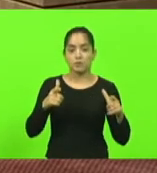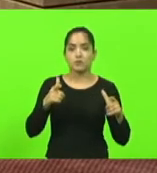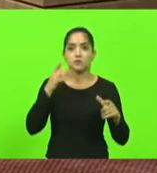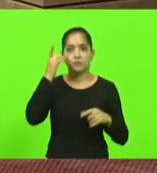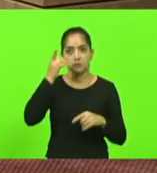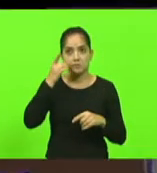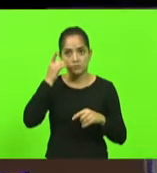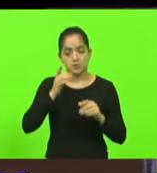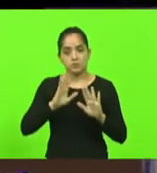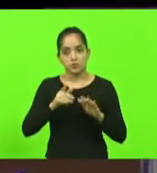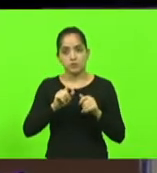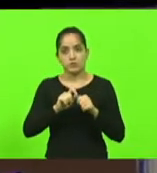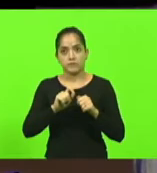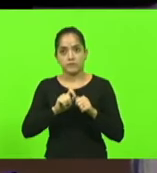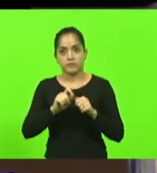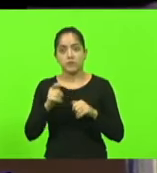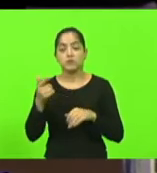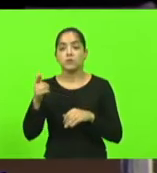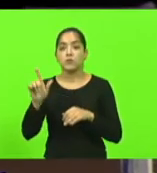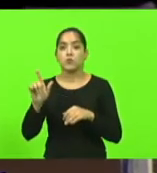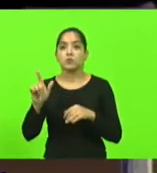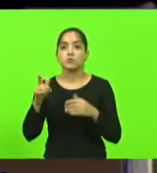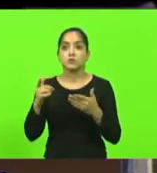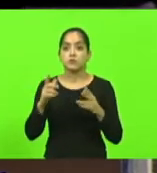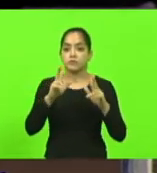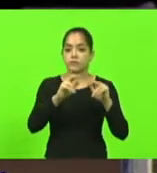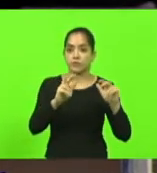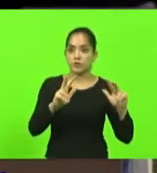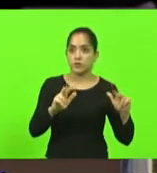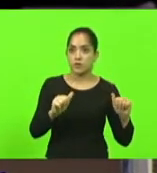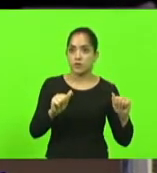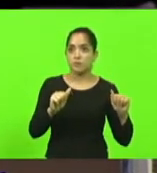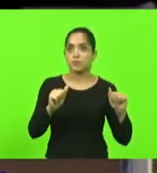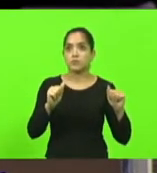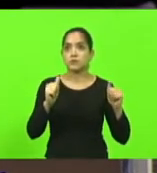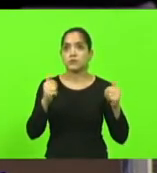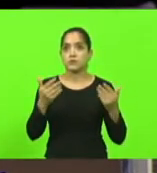feito. Outra questão é que Florianópolis não está